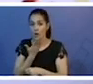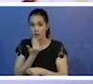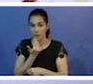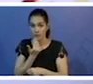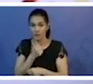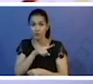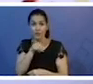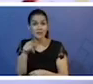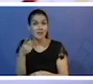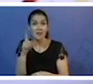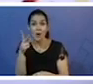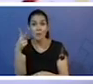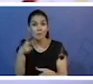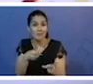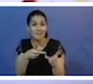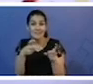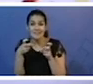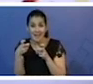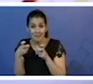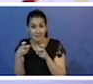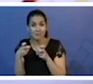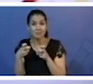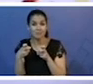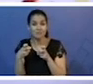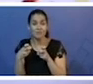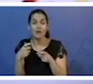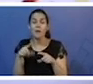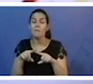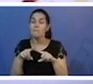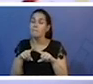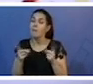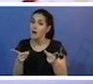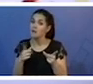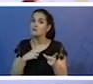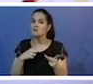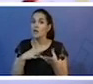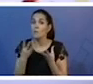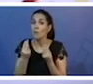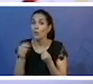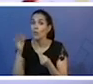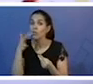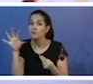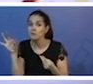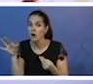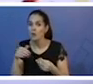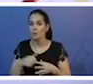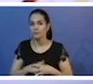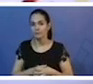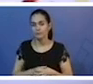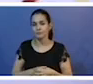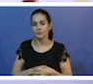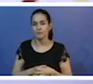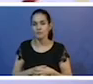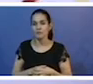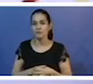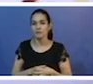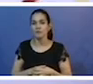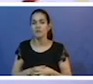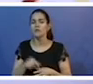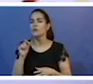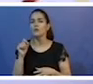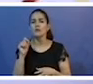você nem percebe que é tão salgado, porque está presente ali como um conservante. Quais são as